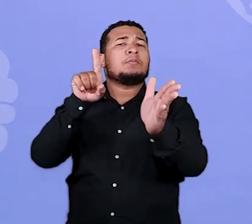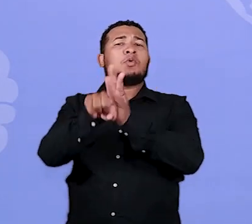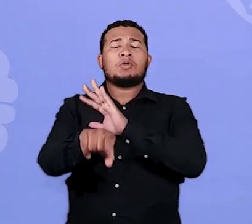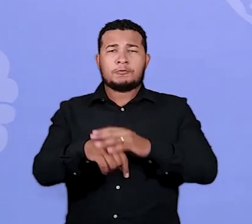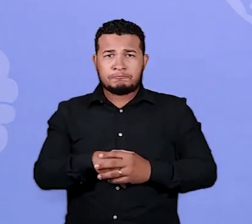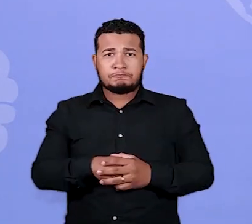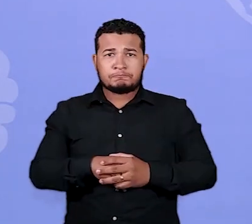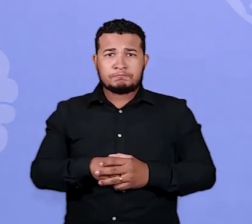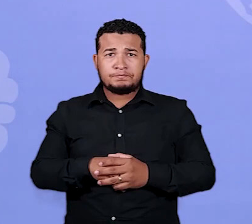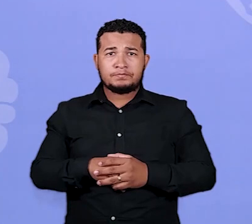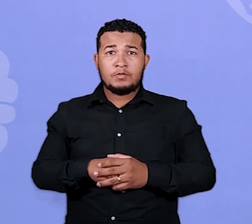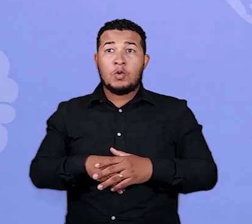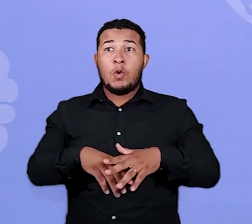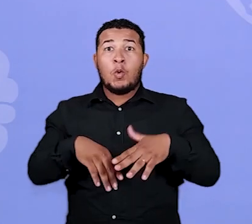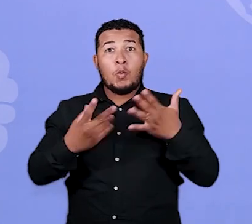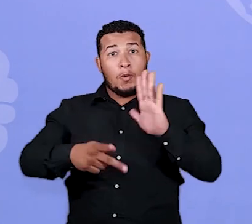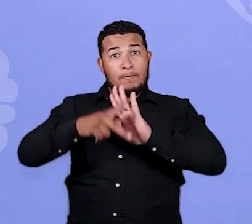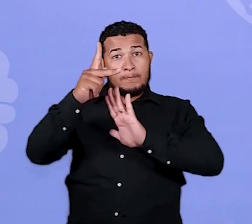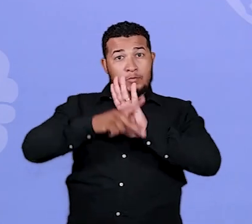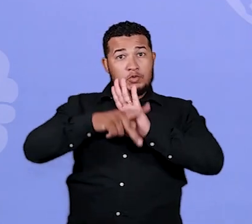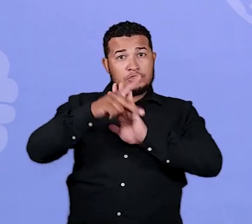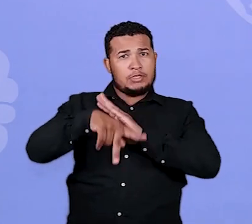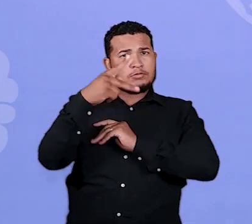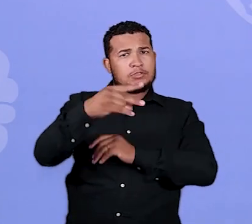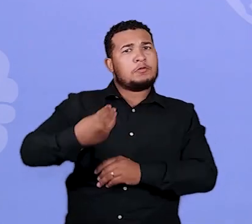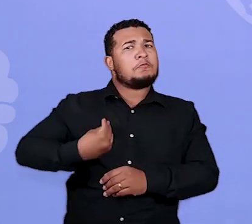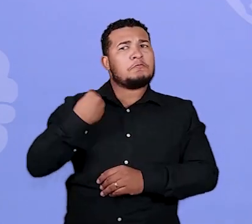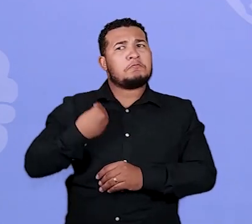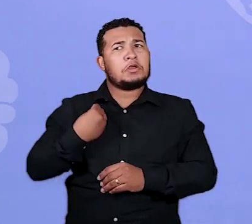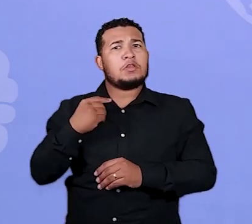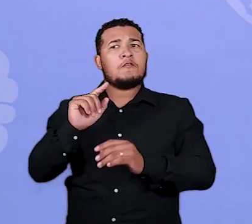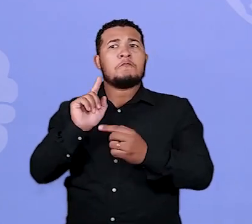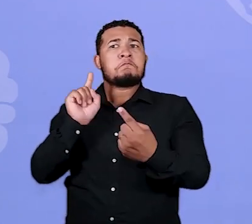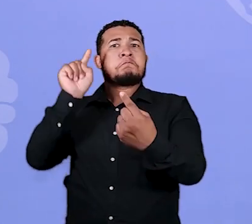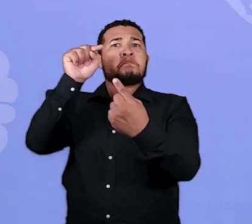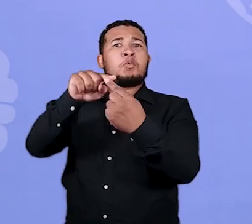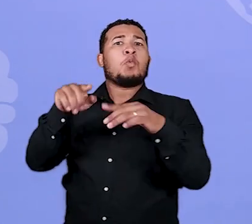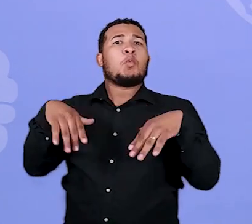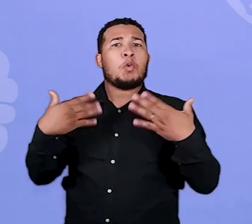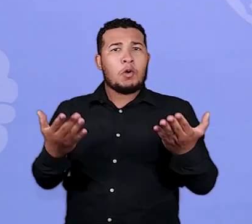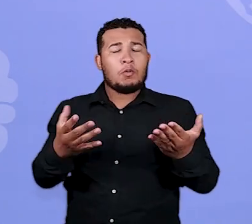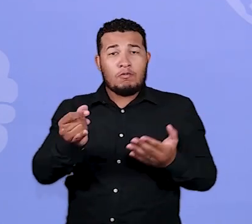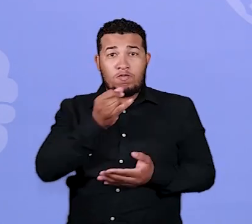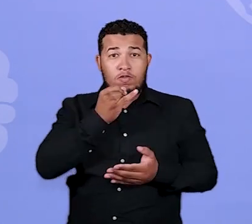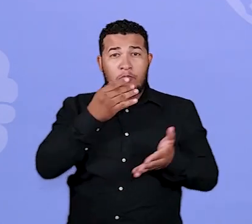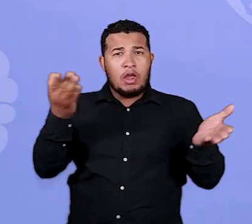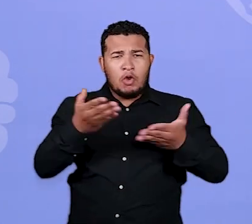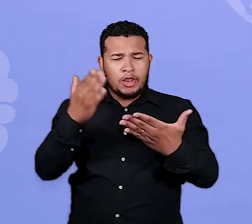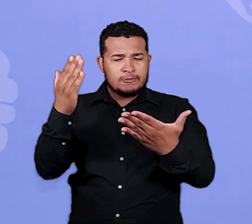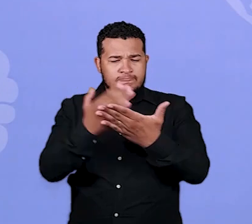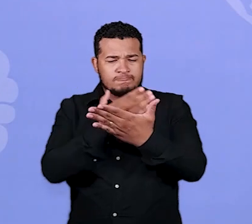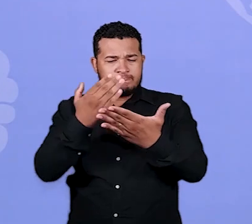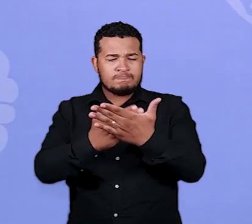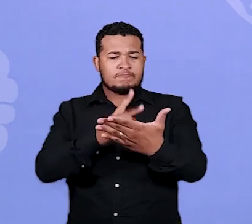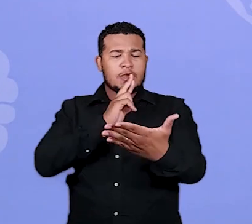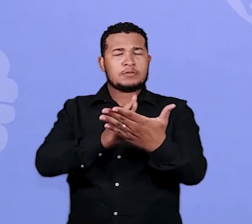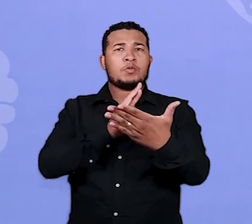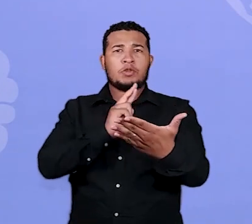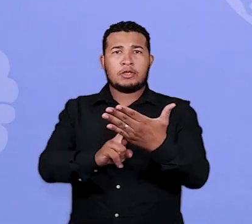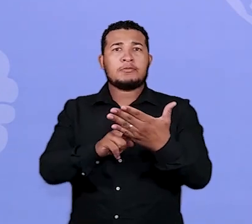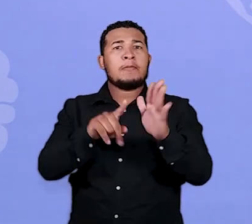fazer uma pergunta. Qual é o seu projeto de vida? Se você tivesse que pegar agora o seu caderno